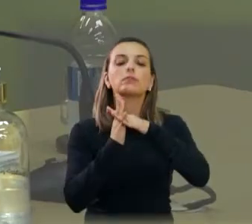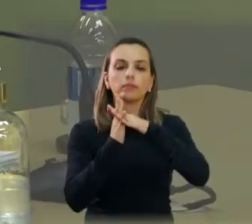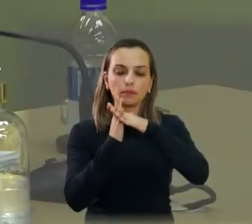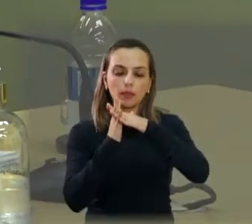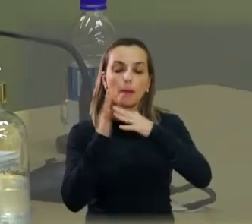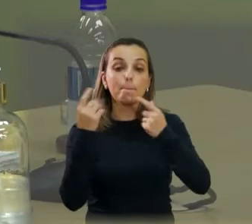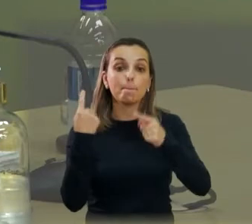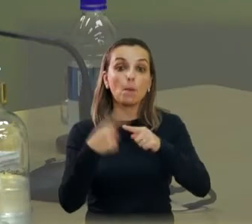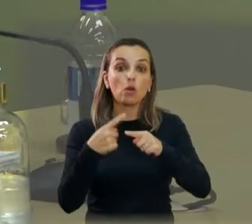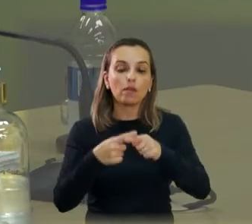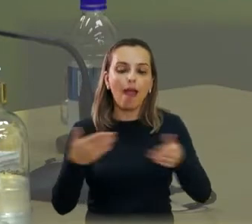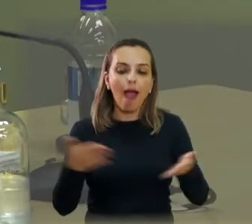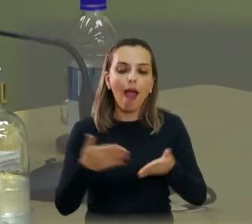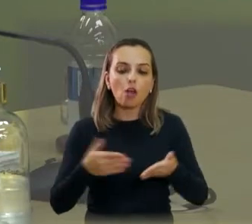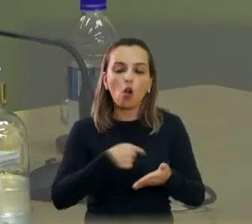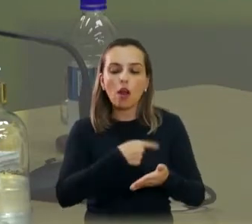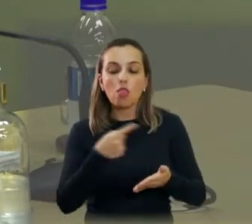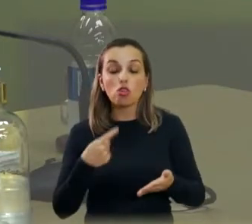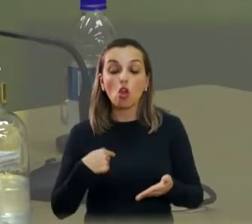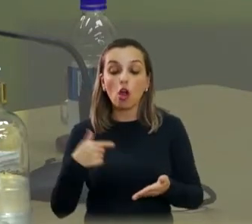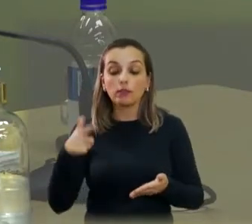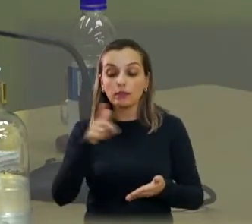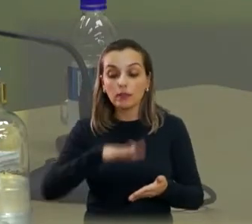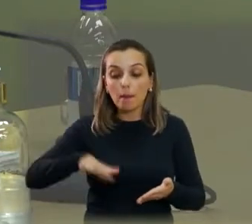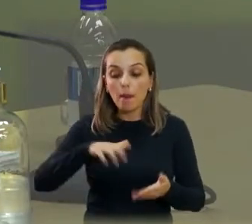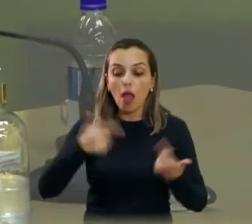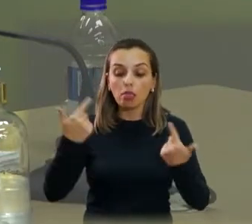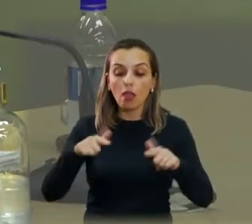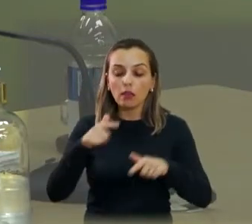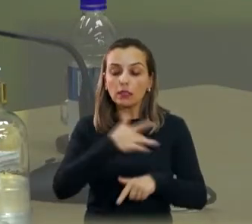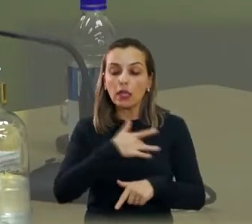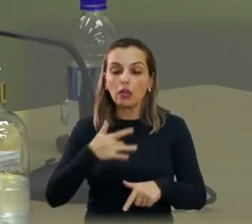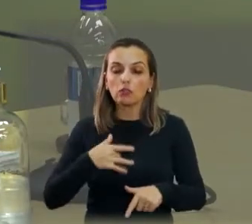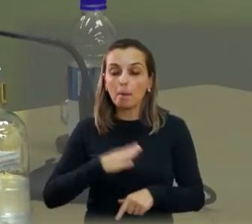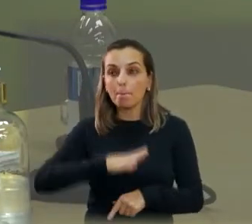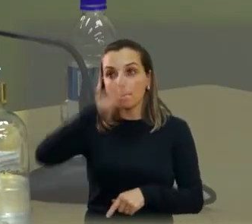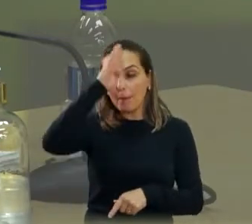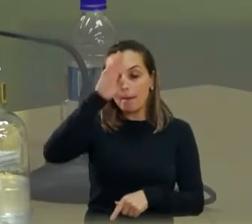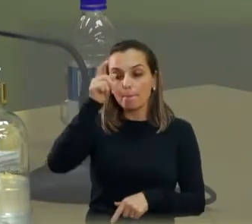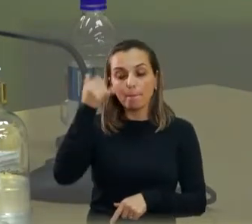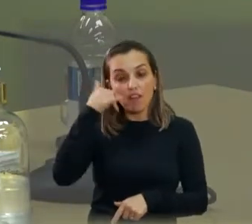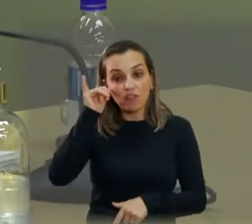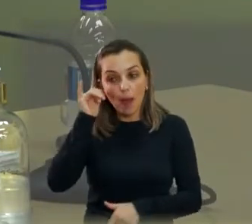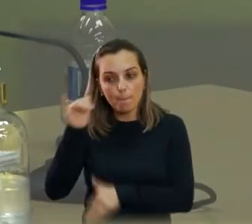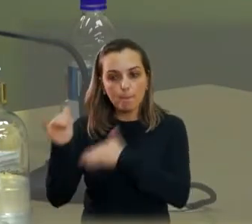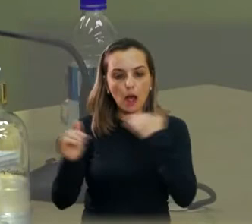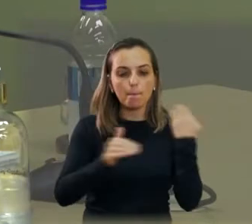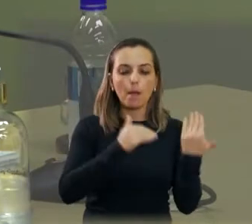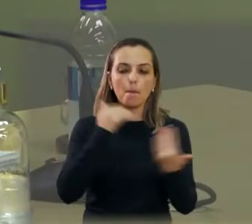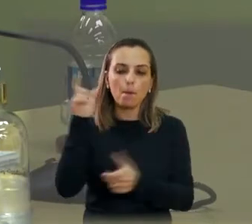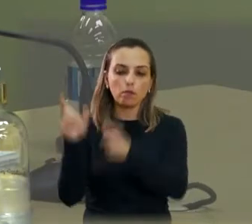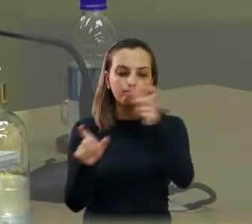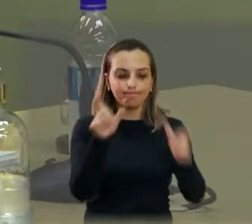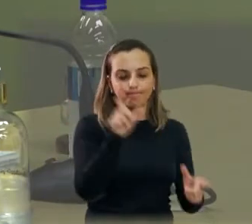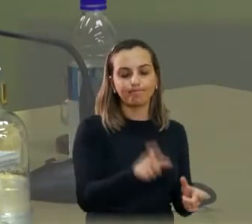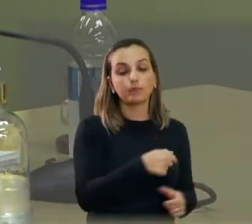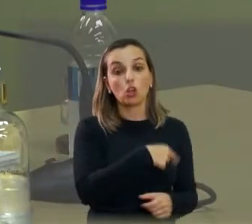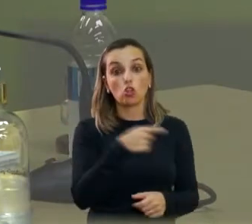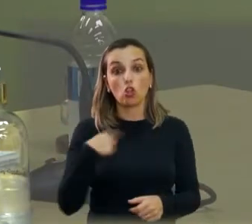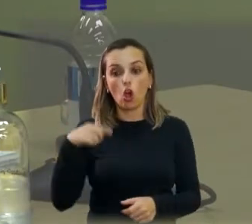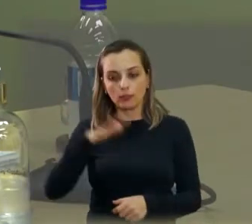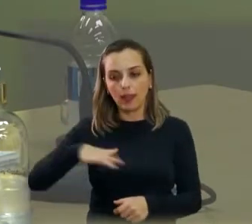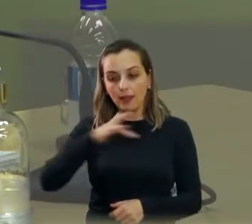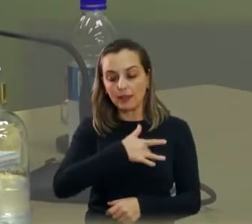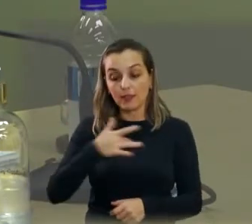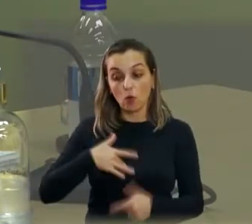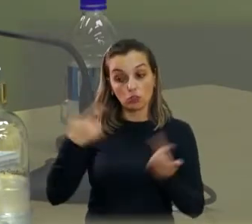nesse momento somos fundamentais para evitar mais mortes. Nós, profissionais de saúde,